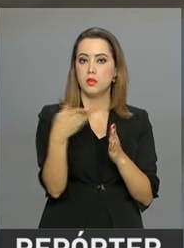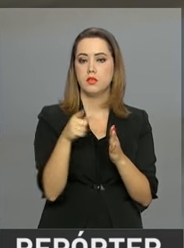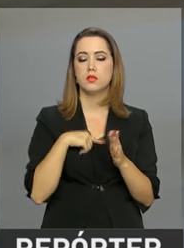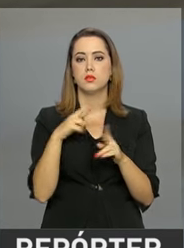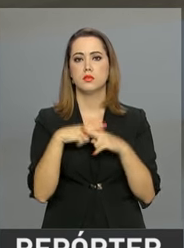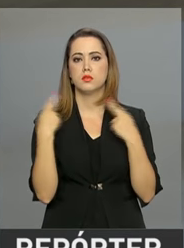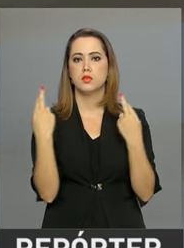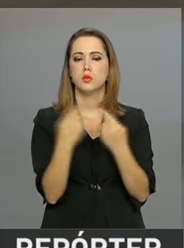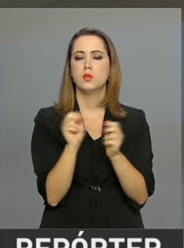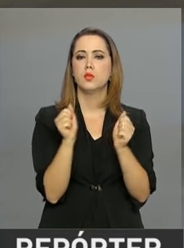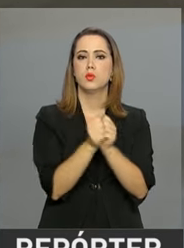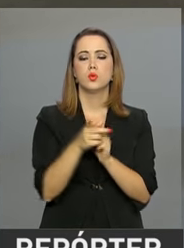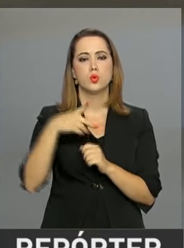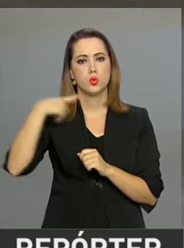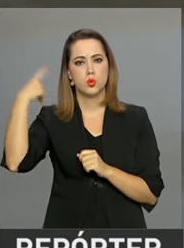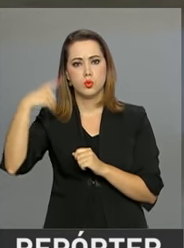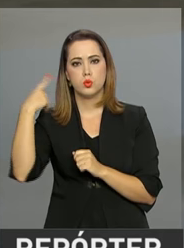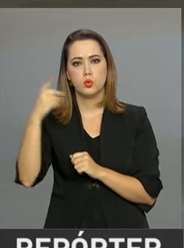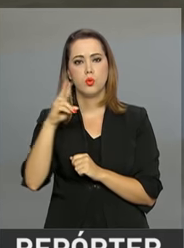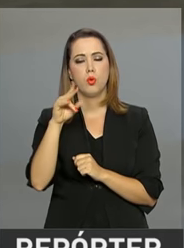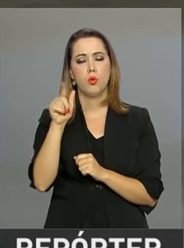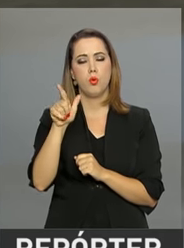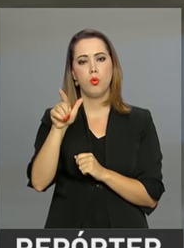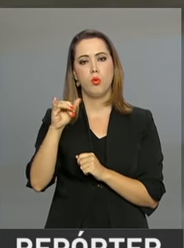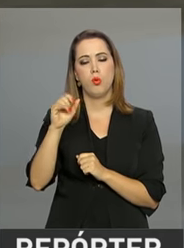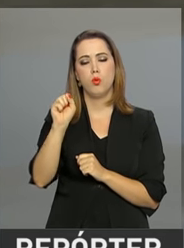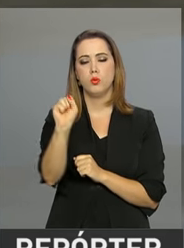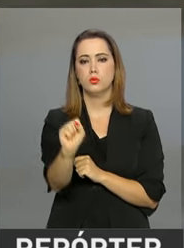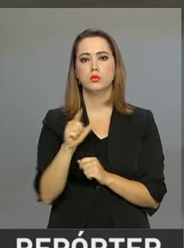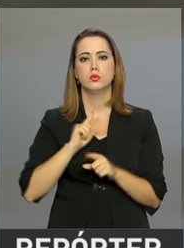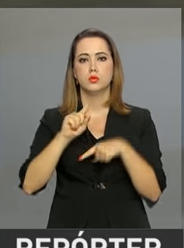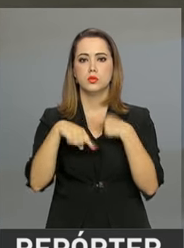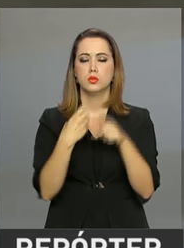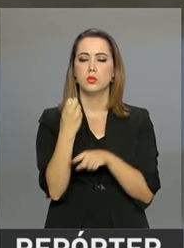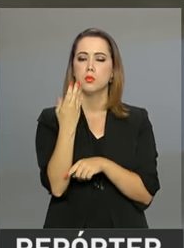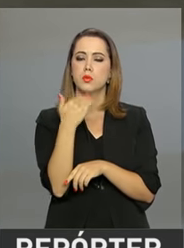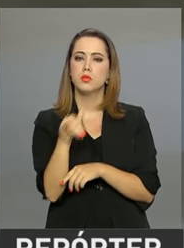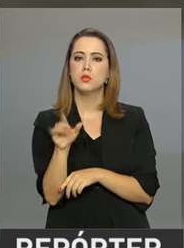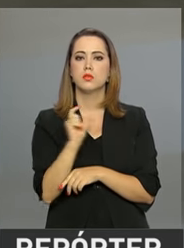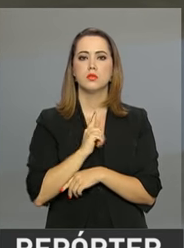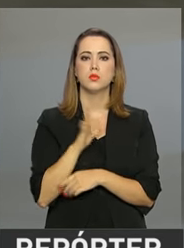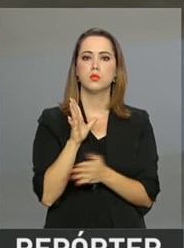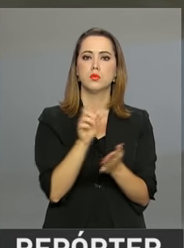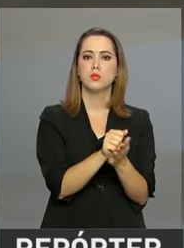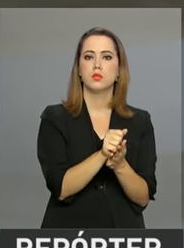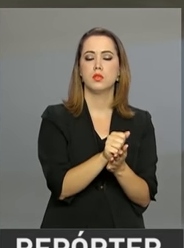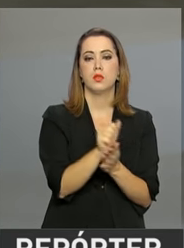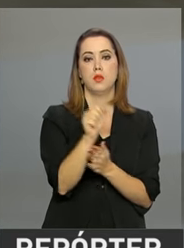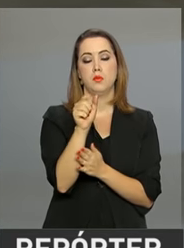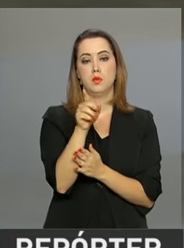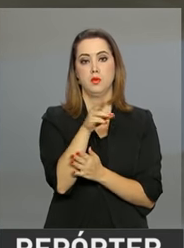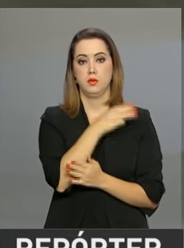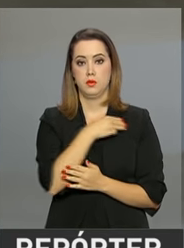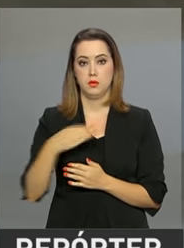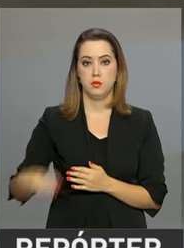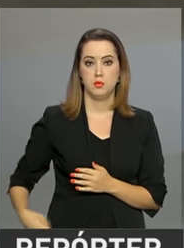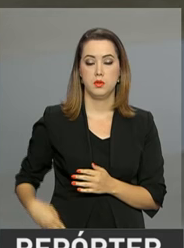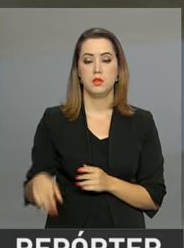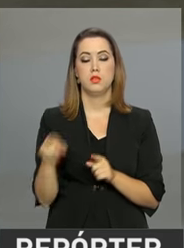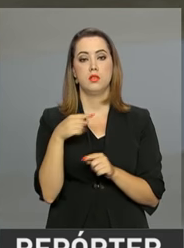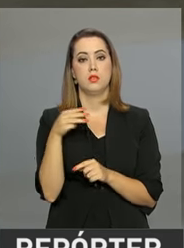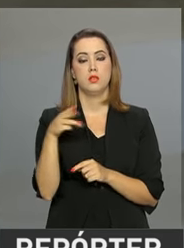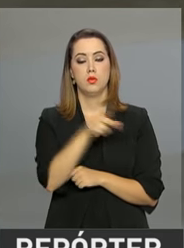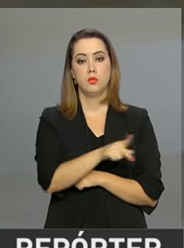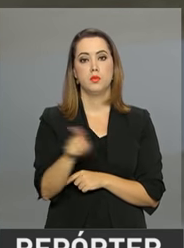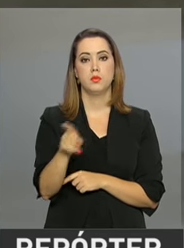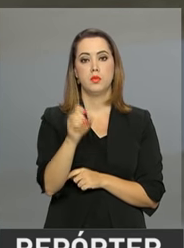reuniu com o advogado Luiz Inácio Adams. E às 5h30 da tarde, Rodrigo Maia participa da posse da ministra Laurita Vaz como presidente do Superior Tribunal